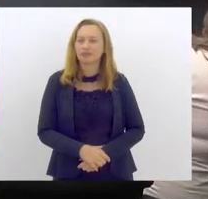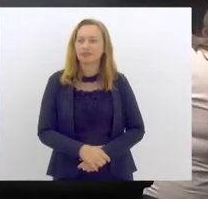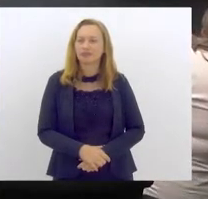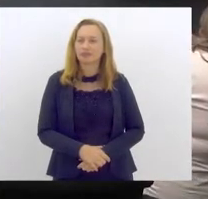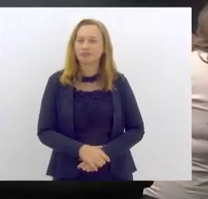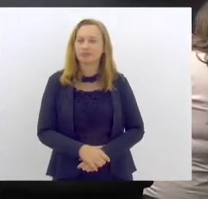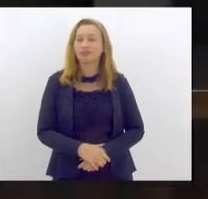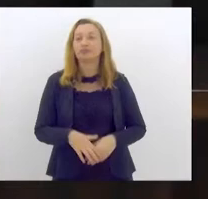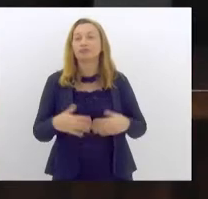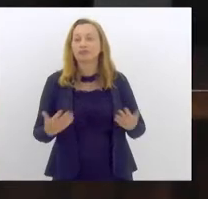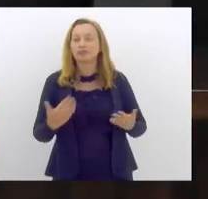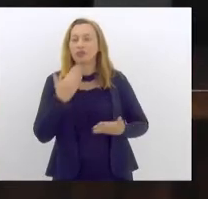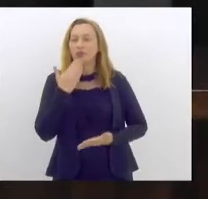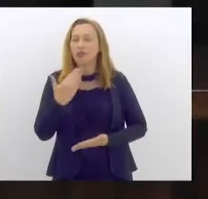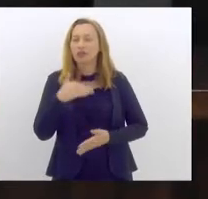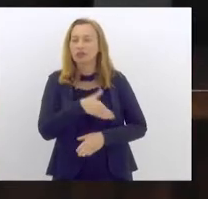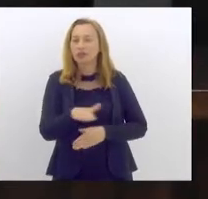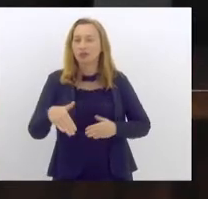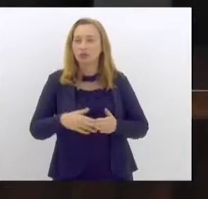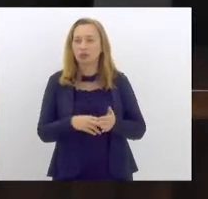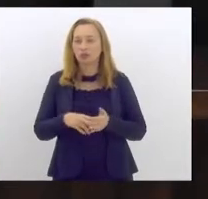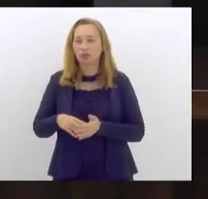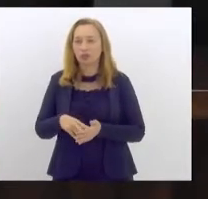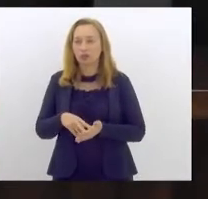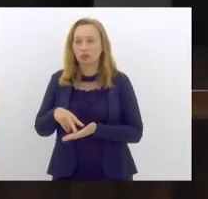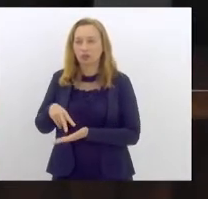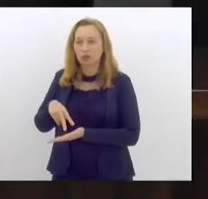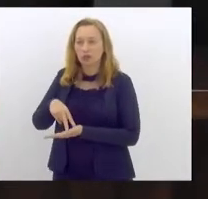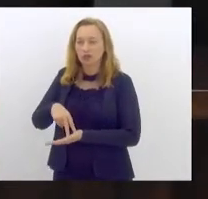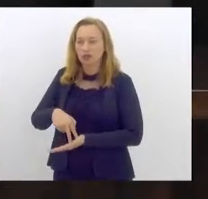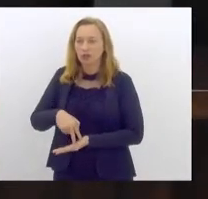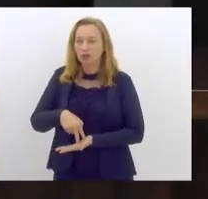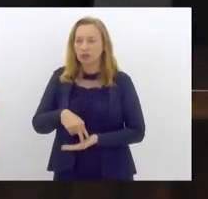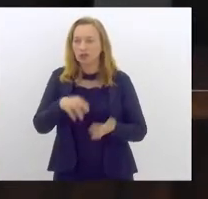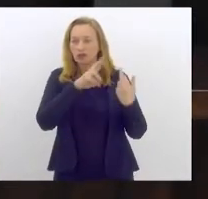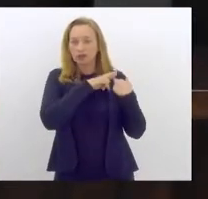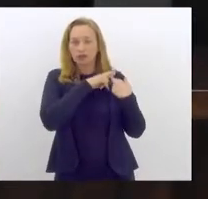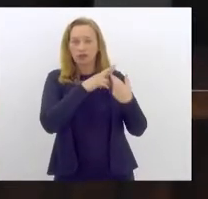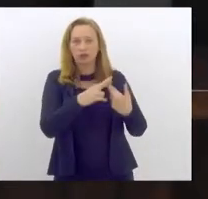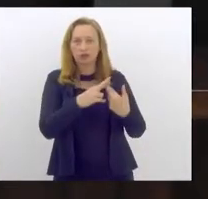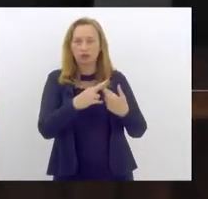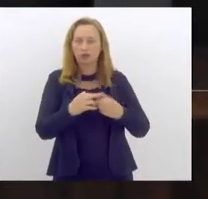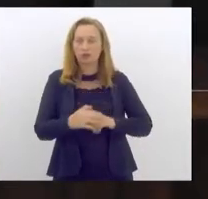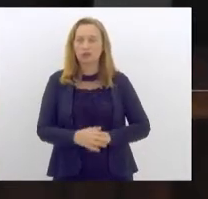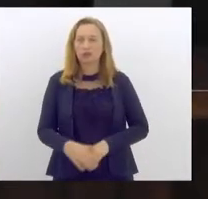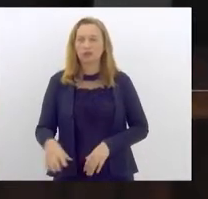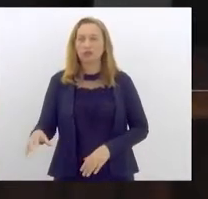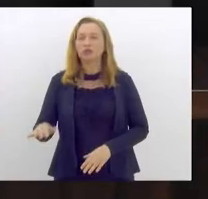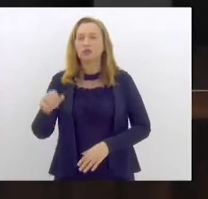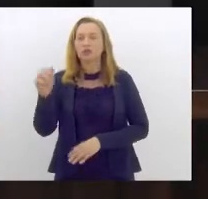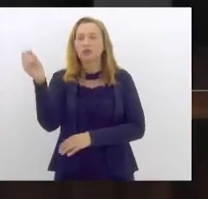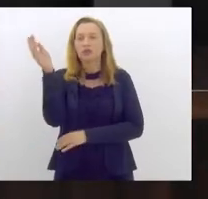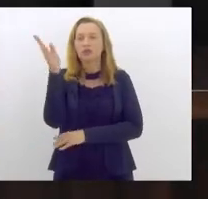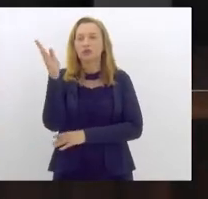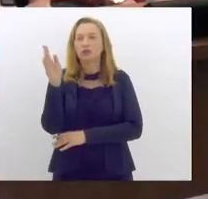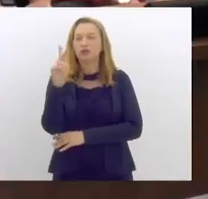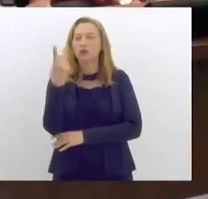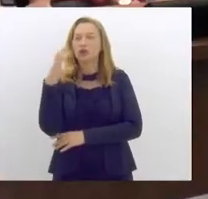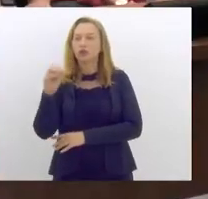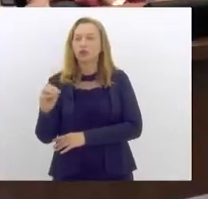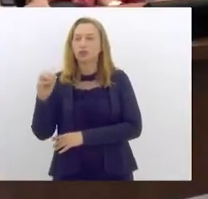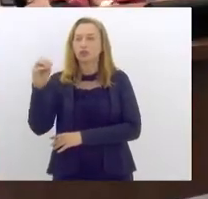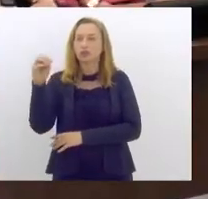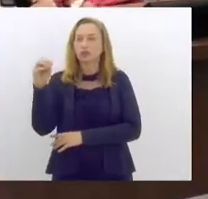então eu Solicito a todos que se coloca em posição de respeito para ouvirmos o hino nacional